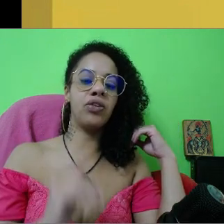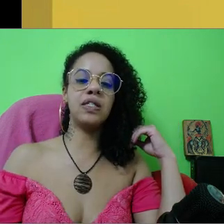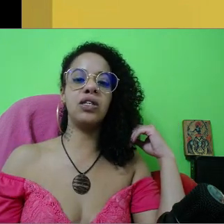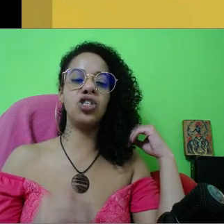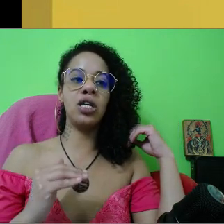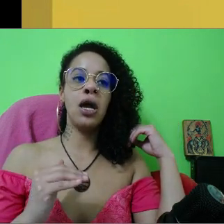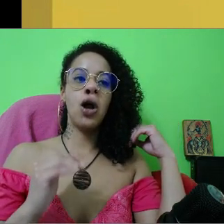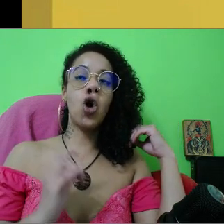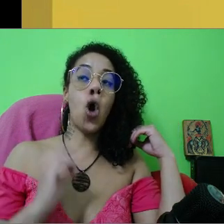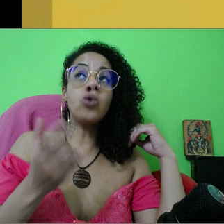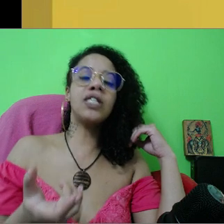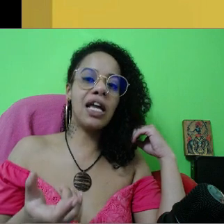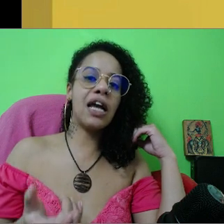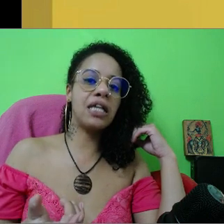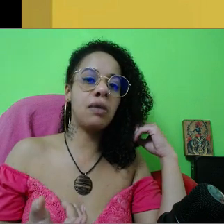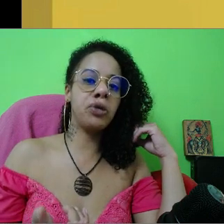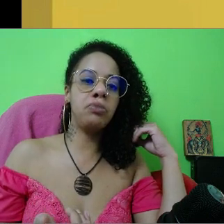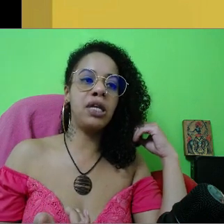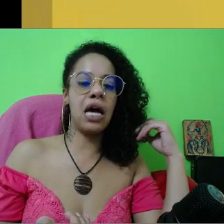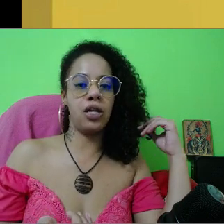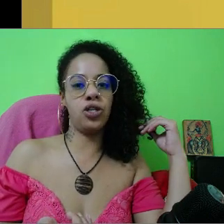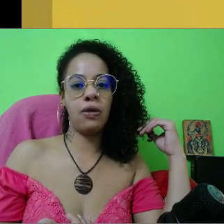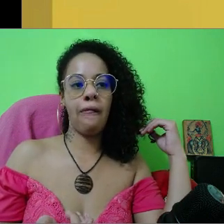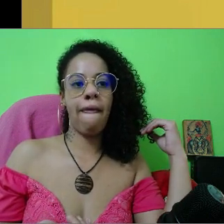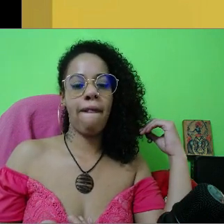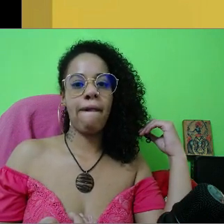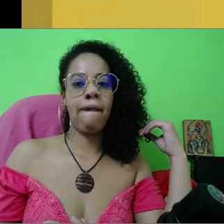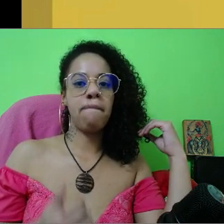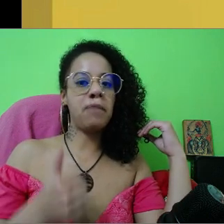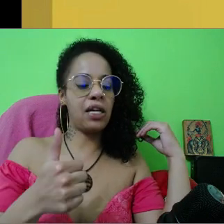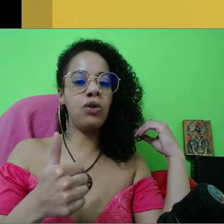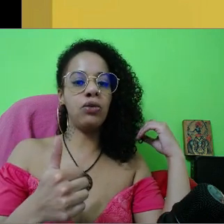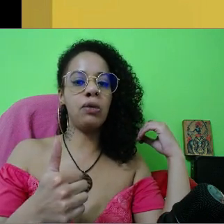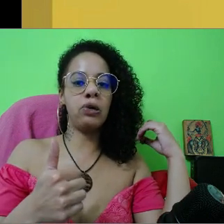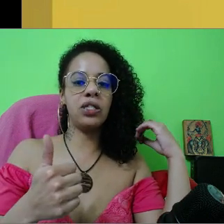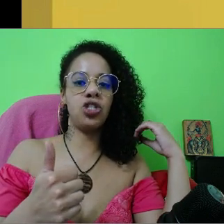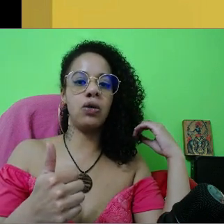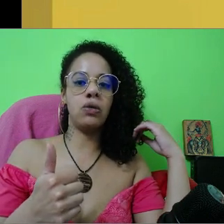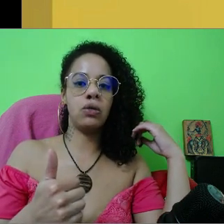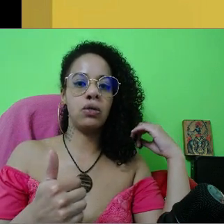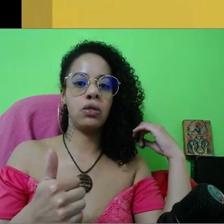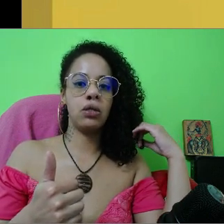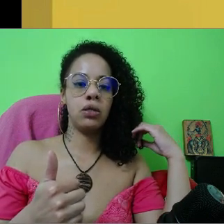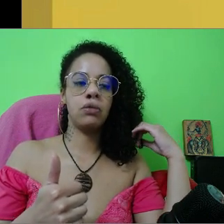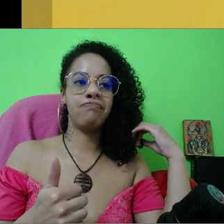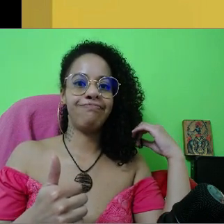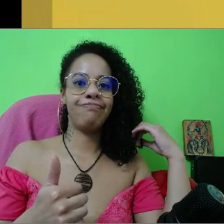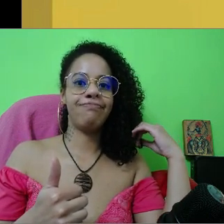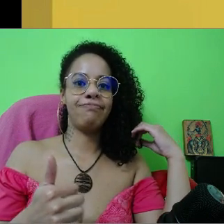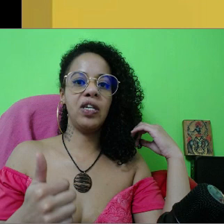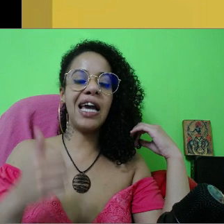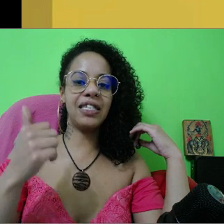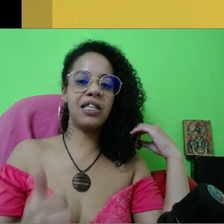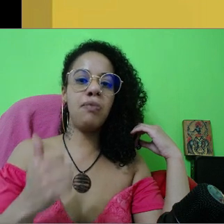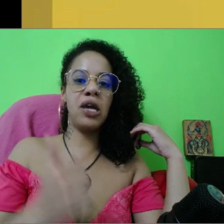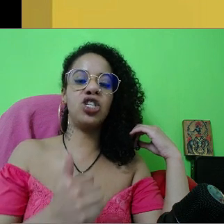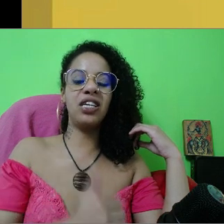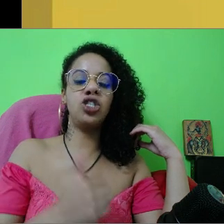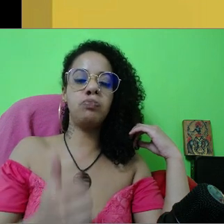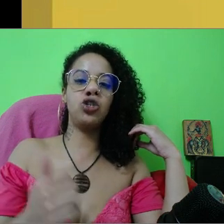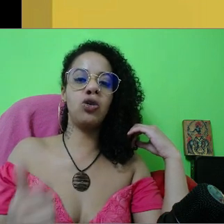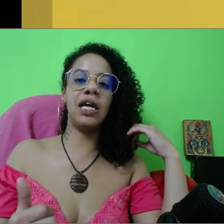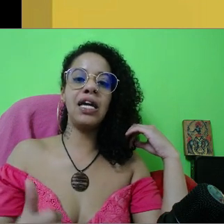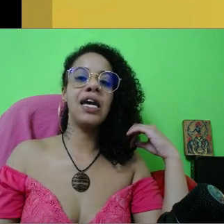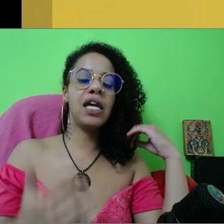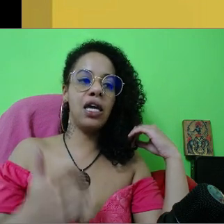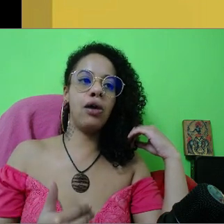ia se jogar nesse nível assim de considerar essa possibilidade mas tranquilo que bom que você chegou E é exatamente